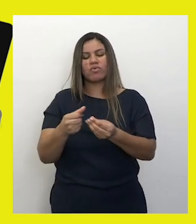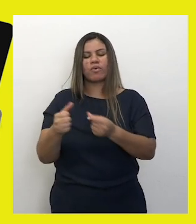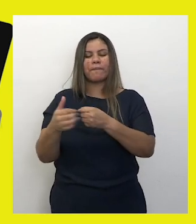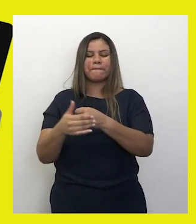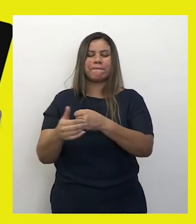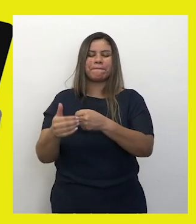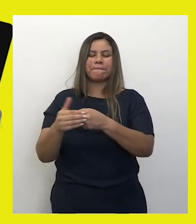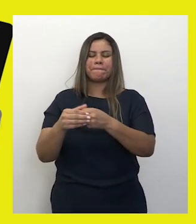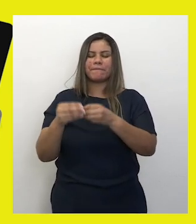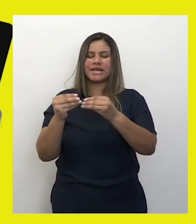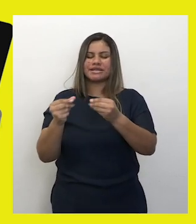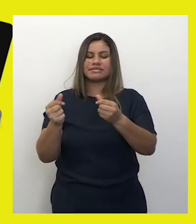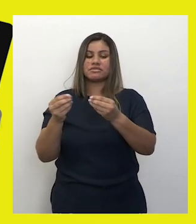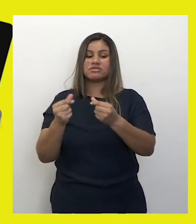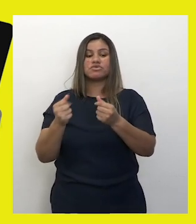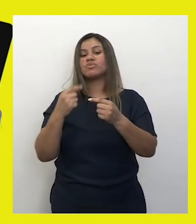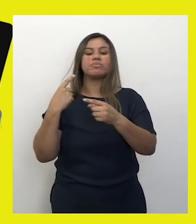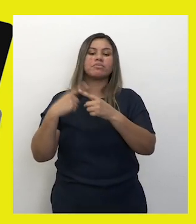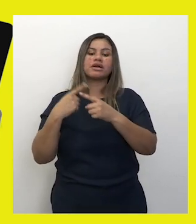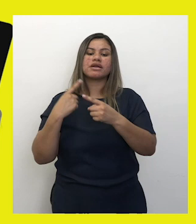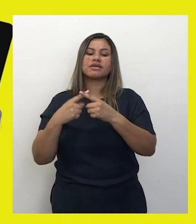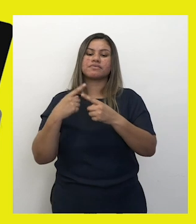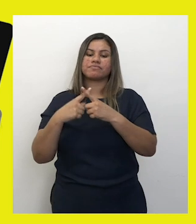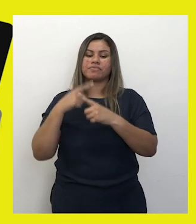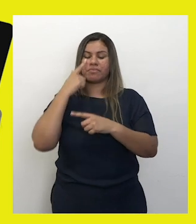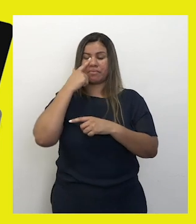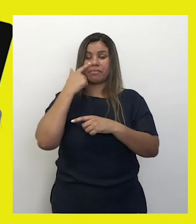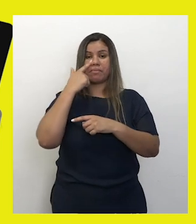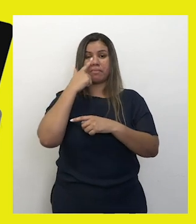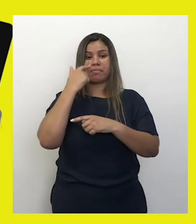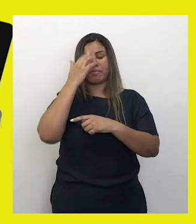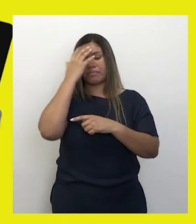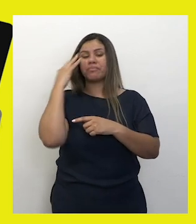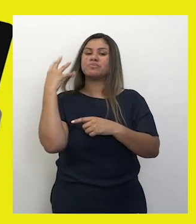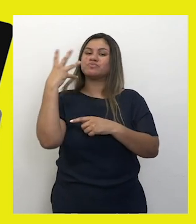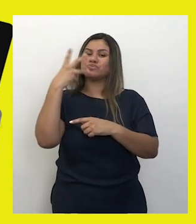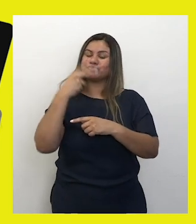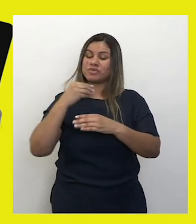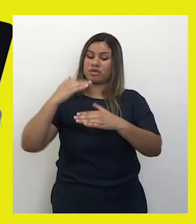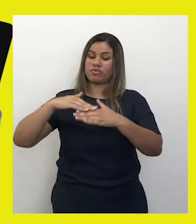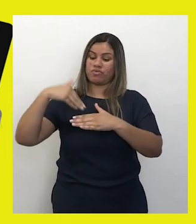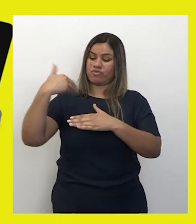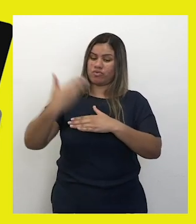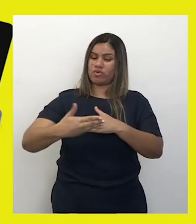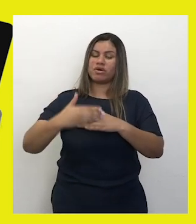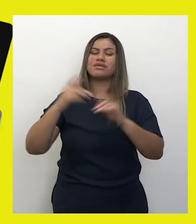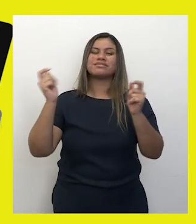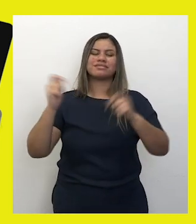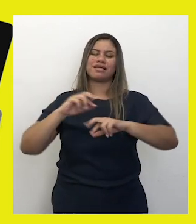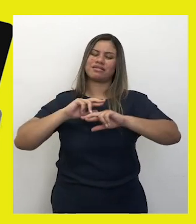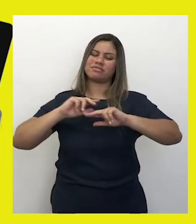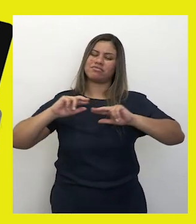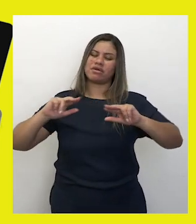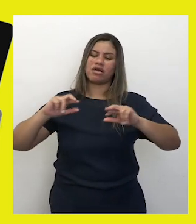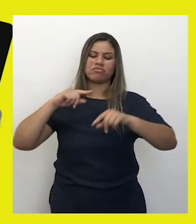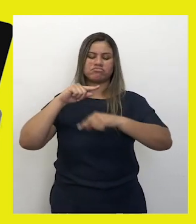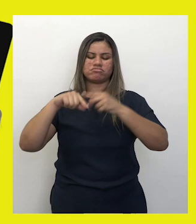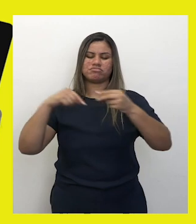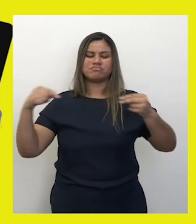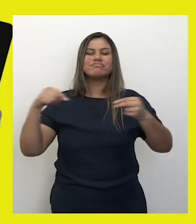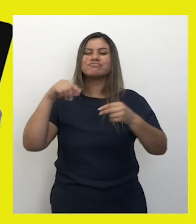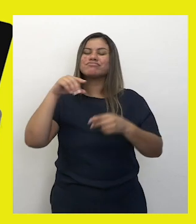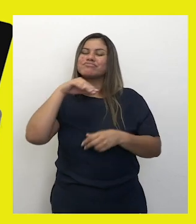a parte externa da sua sacolinha, você poderá aplicar papéis em vários formatos, laços,